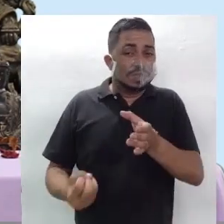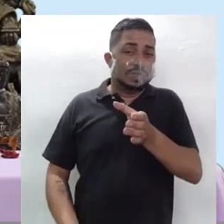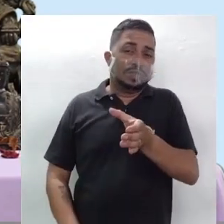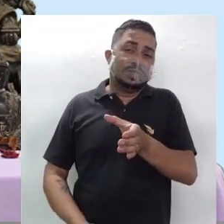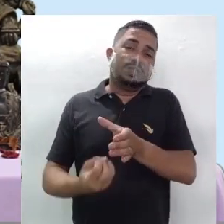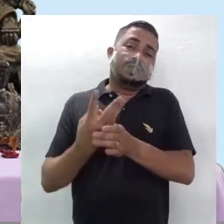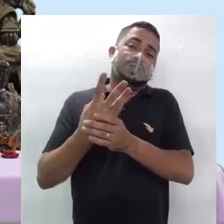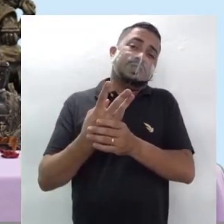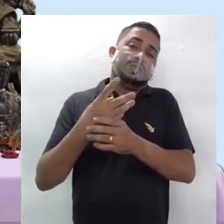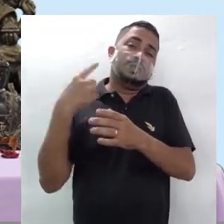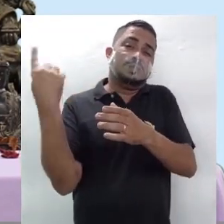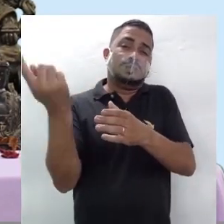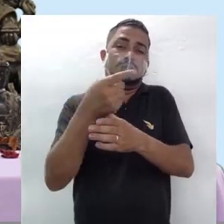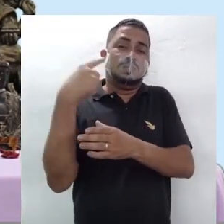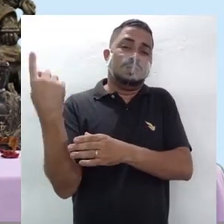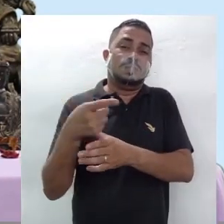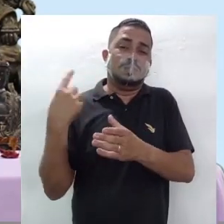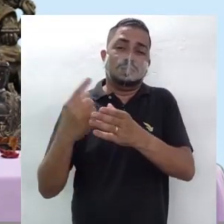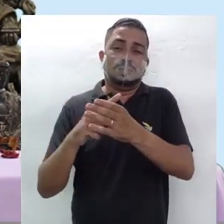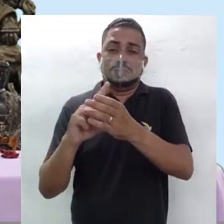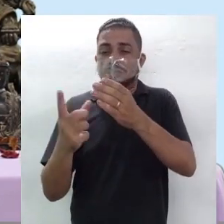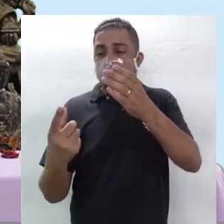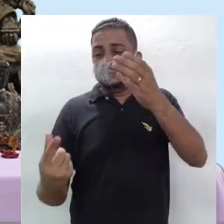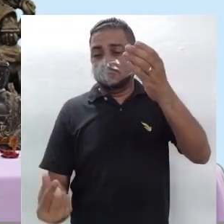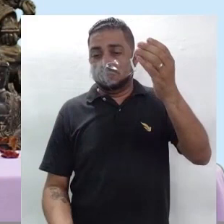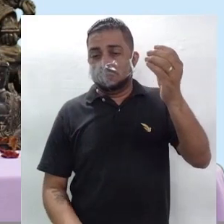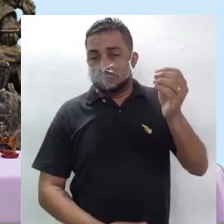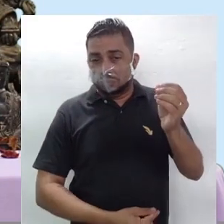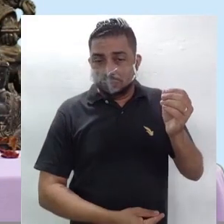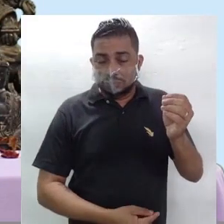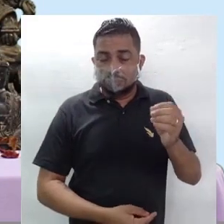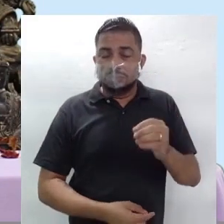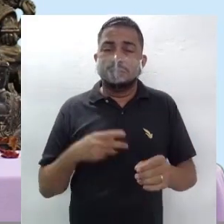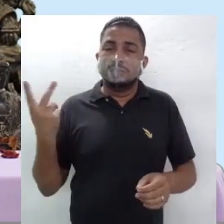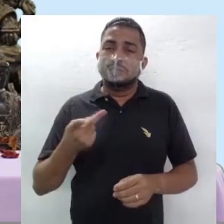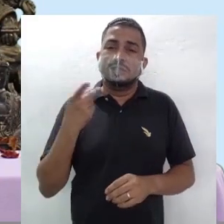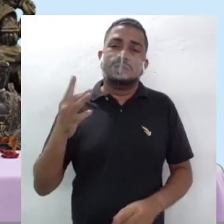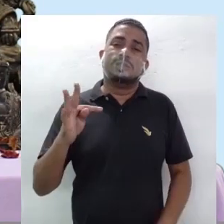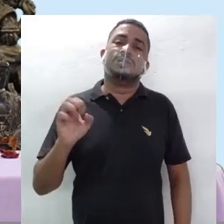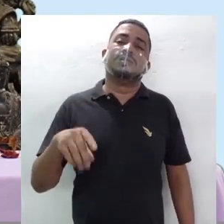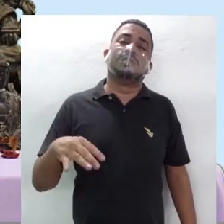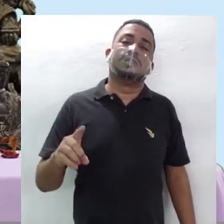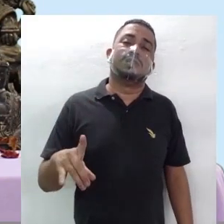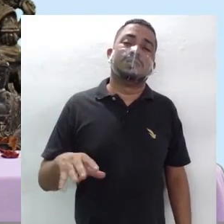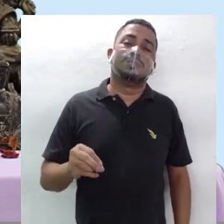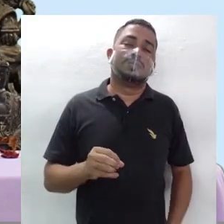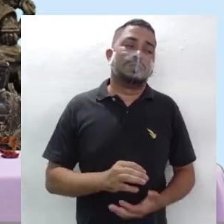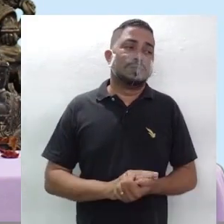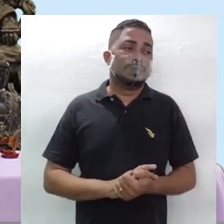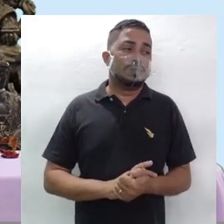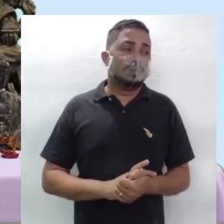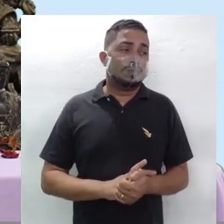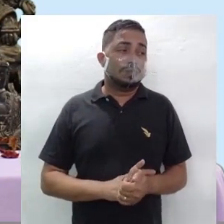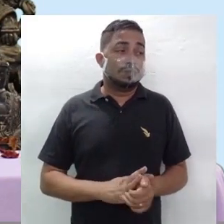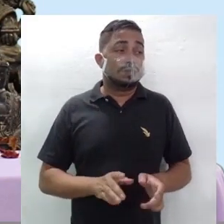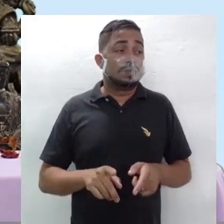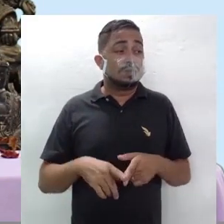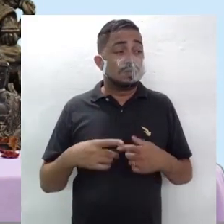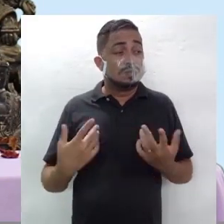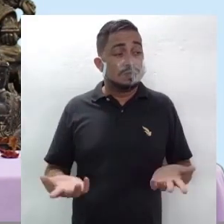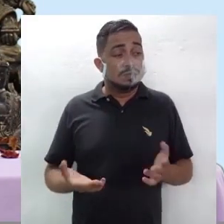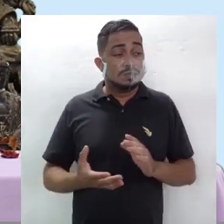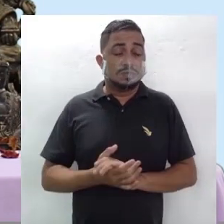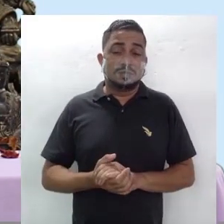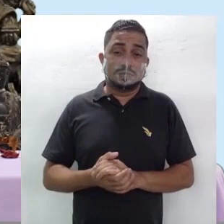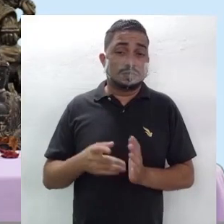a formação desse tipo de ciclone, quando se fala do tornado.